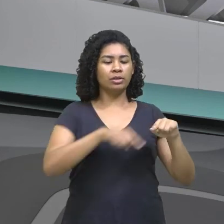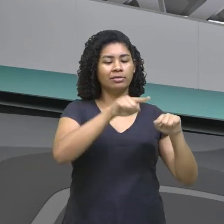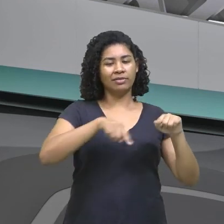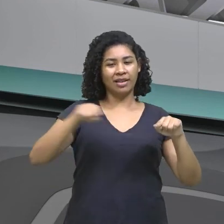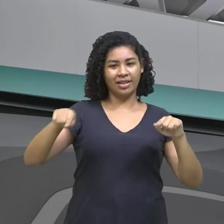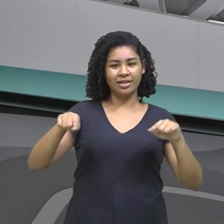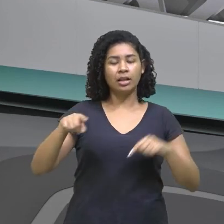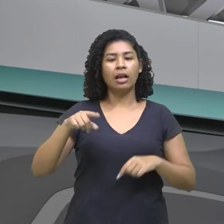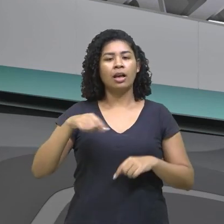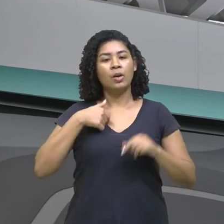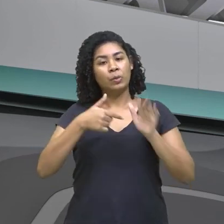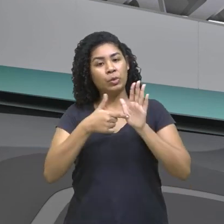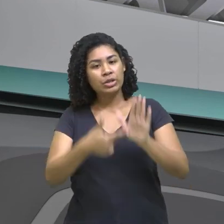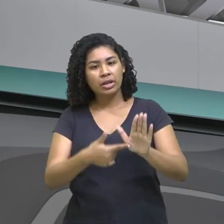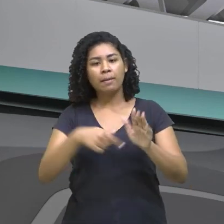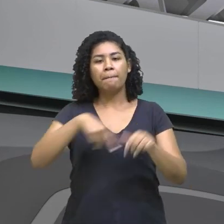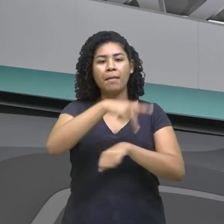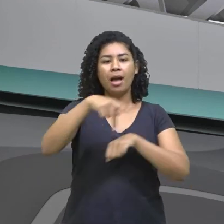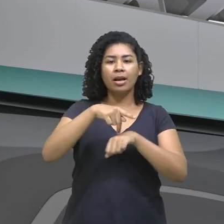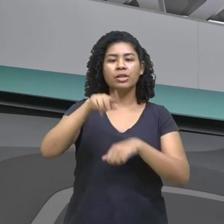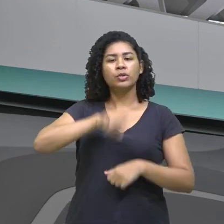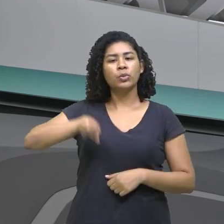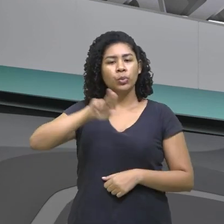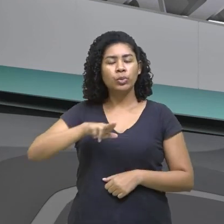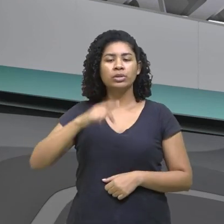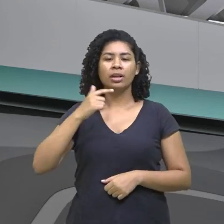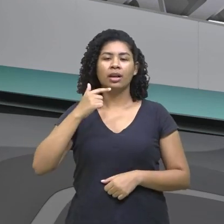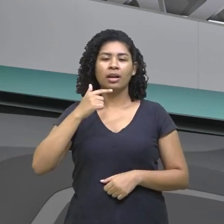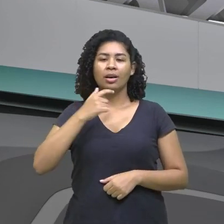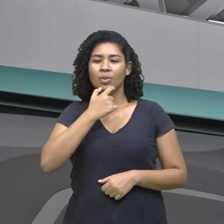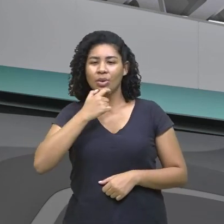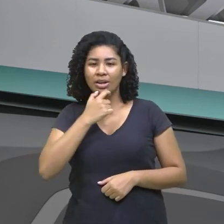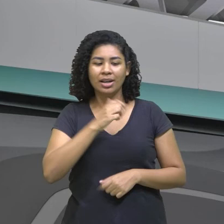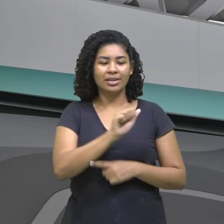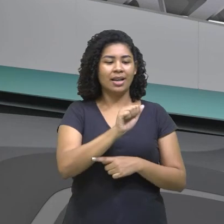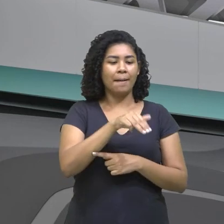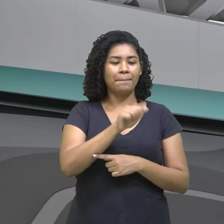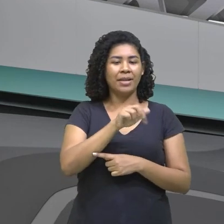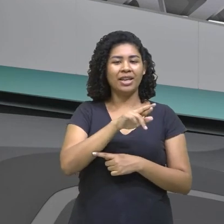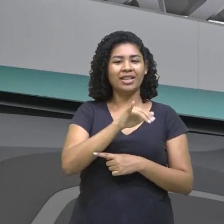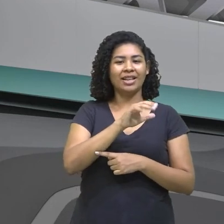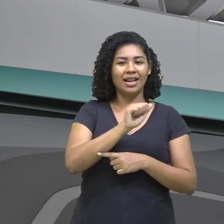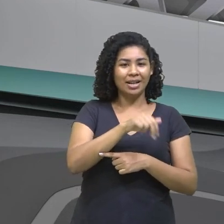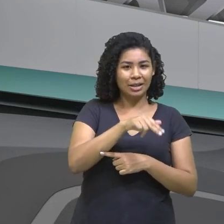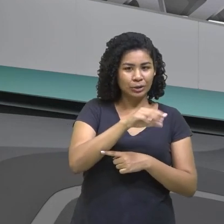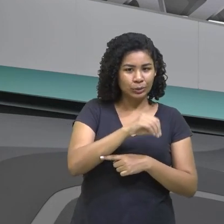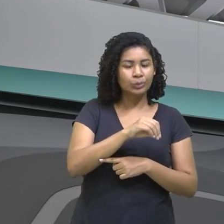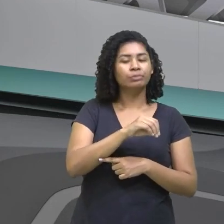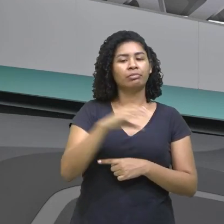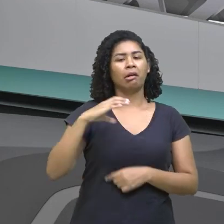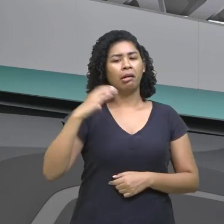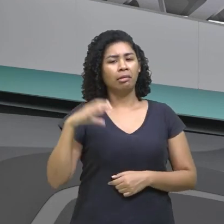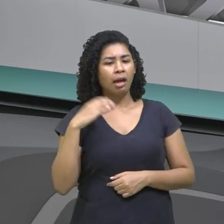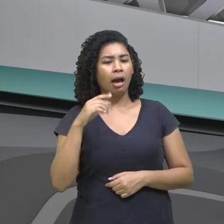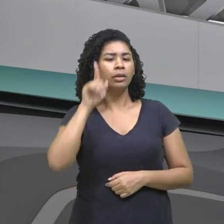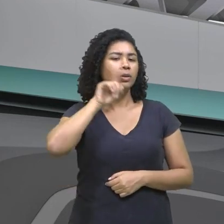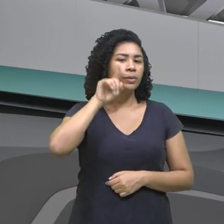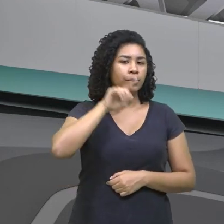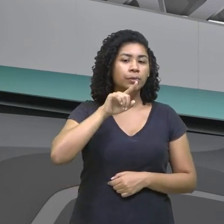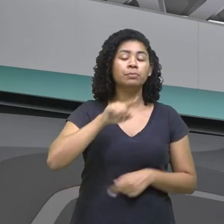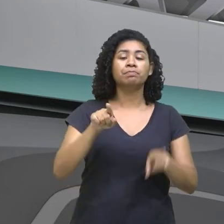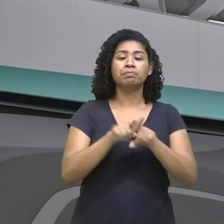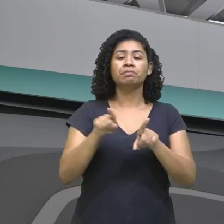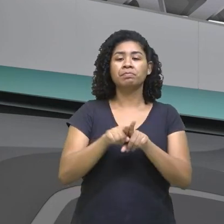falam inglês, né, o inglês americano, que é os Estados Unidos, uma boa parte do Canadá. Vimos também quem fala o